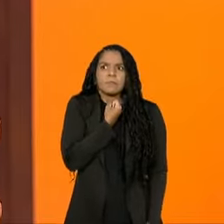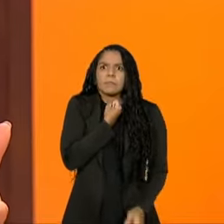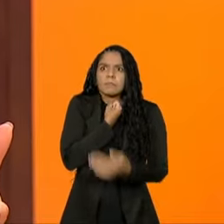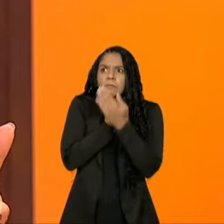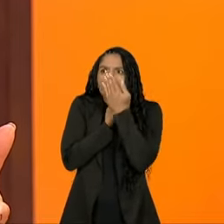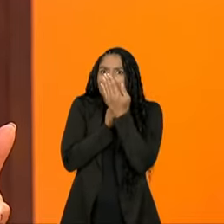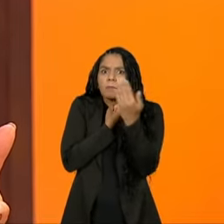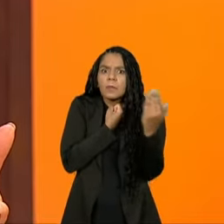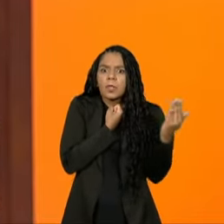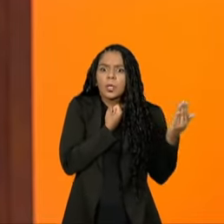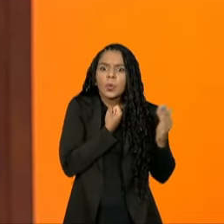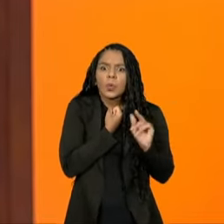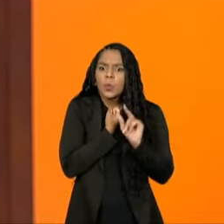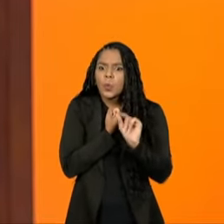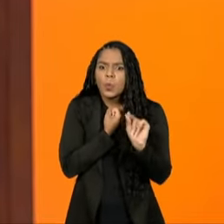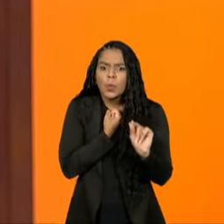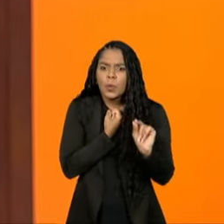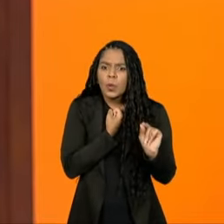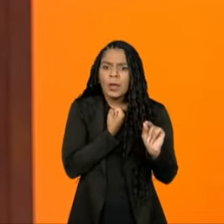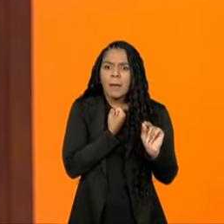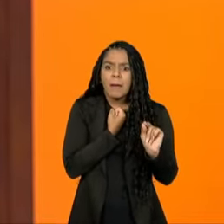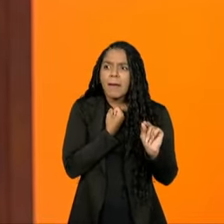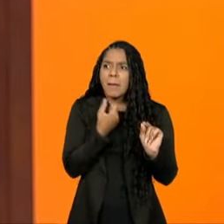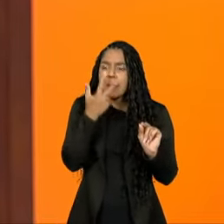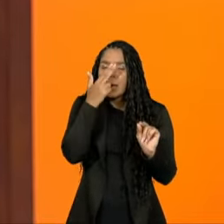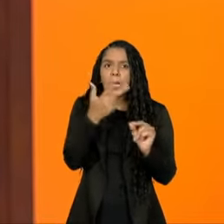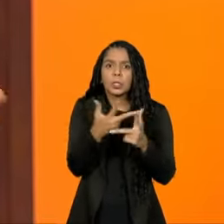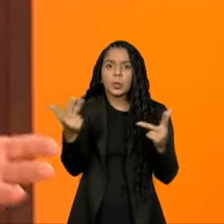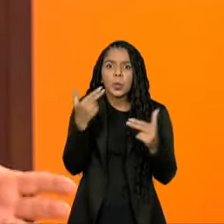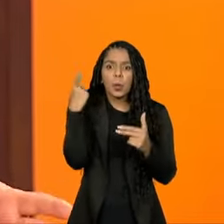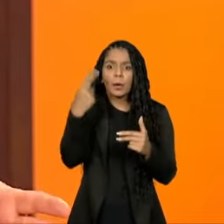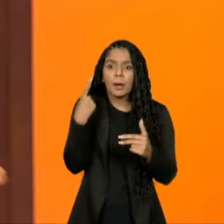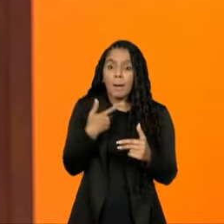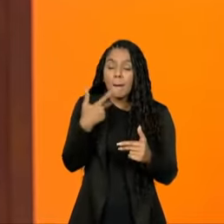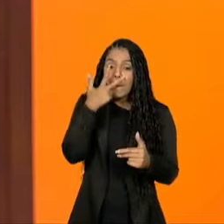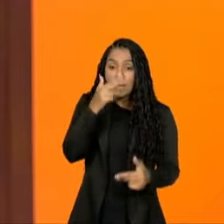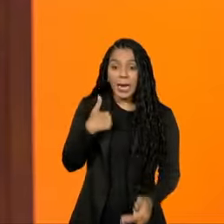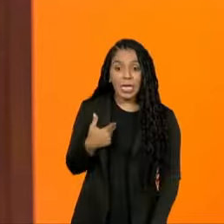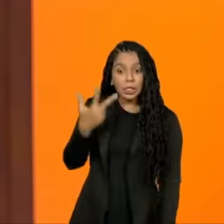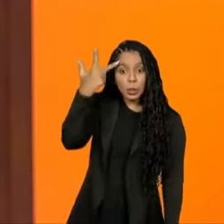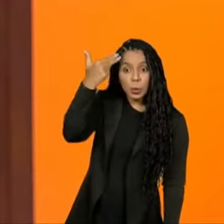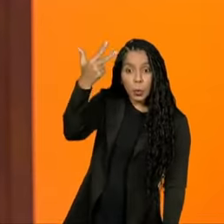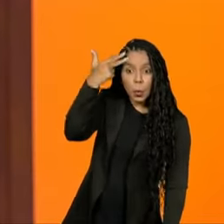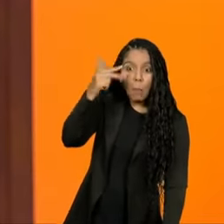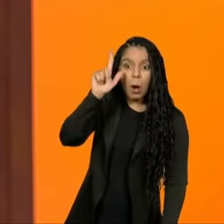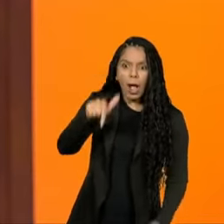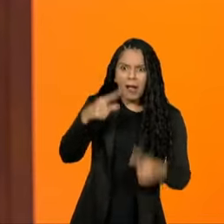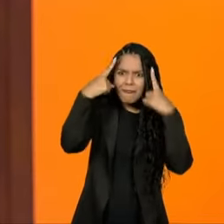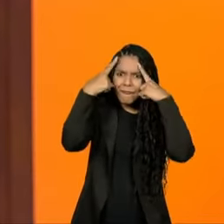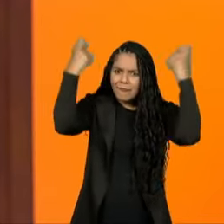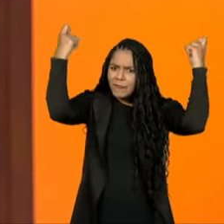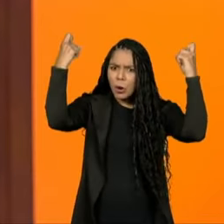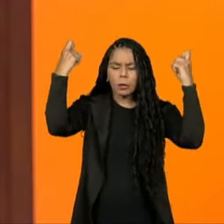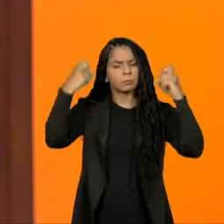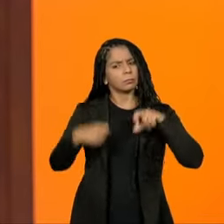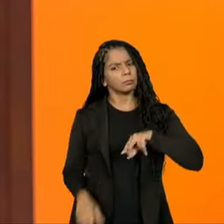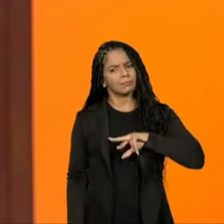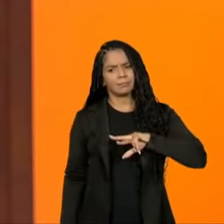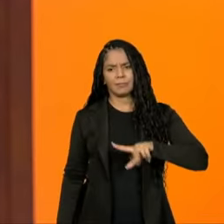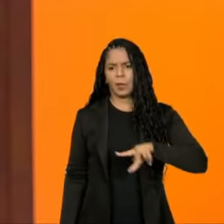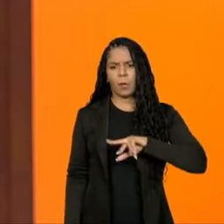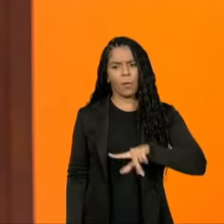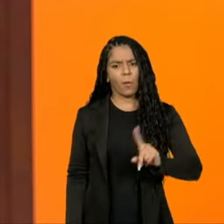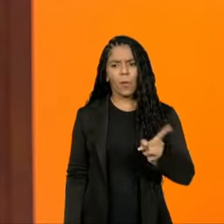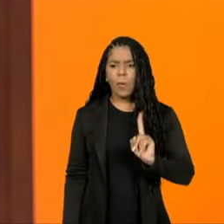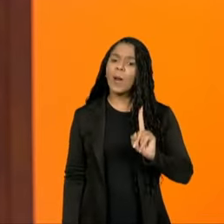tanta insanidade. É como se o normal fosse a barbárie, não é a barbárie. Então, quando eu falo desse lugar, eu